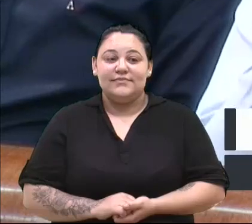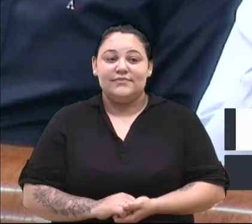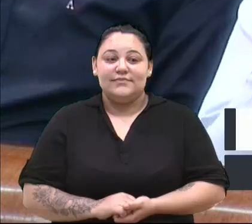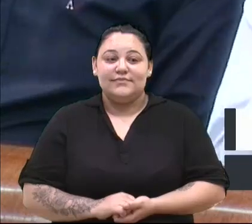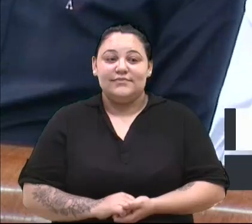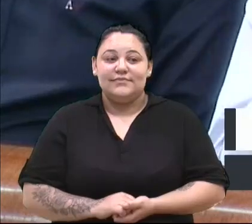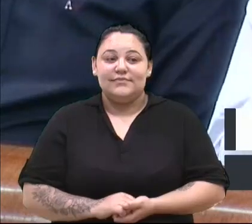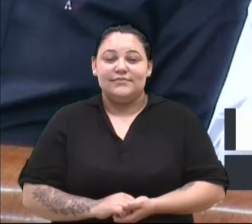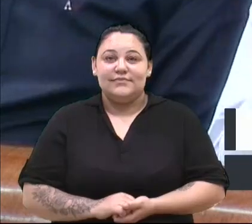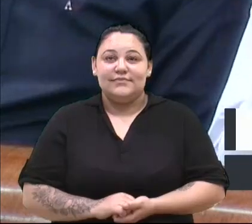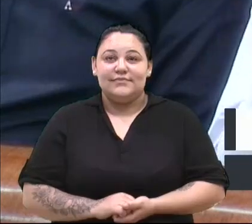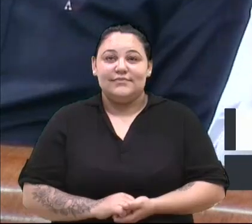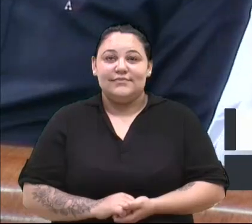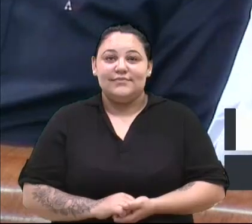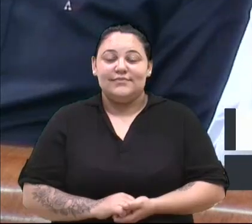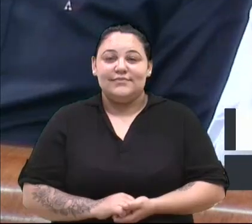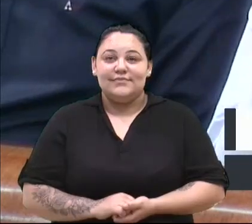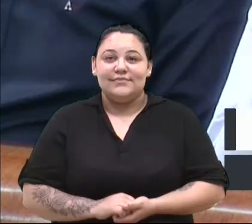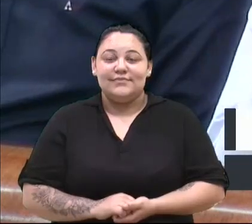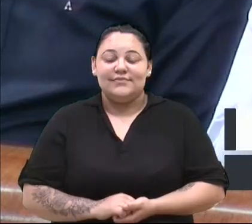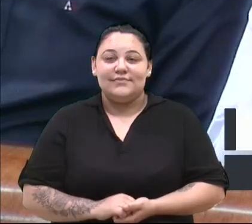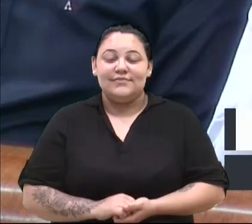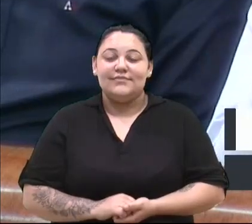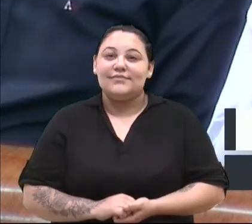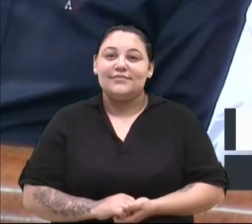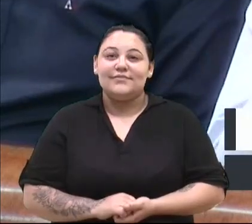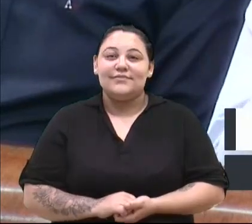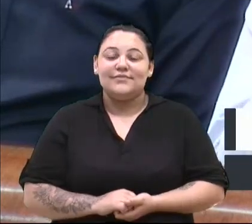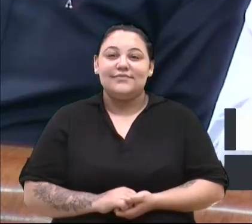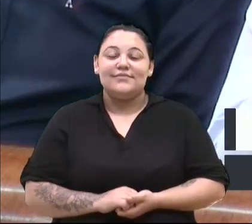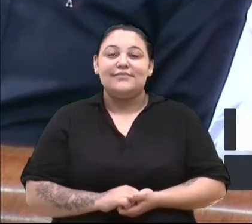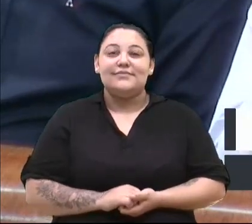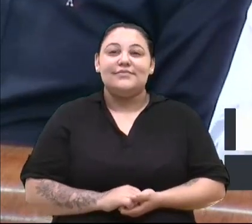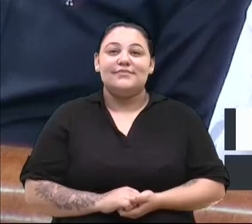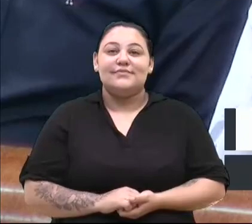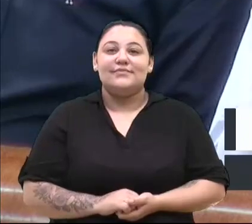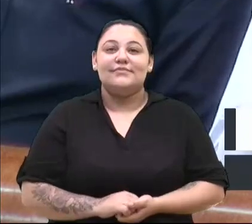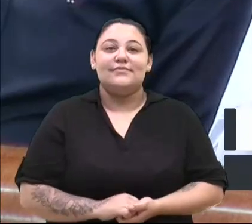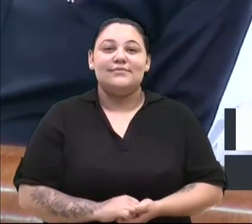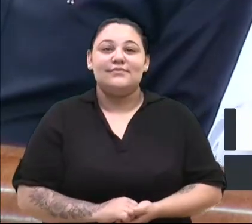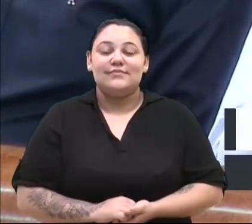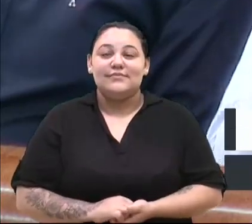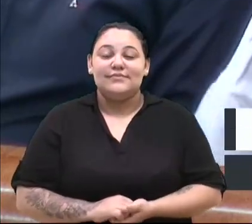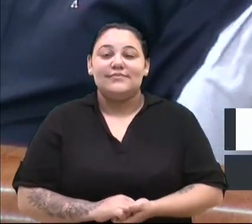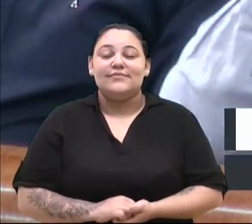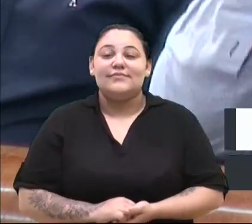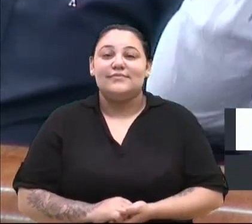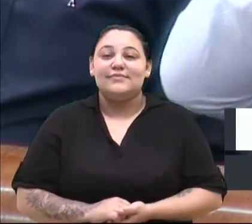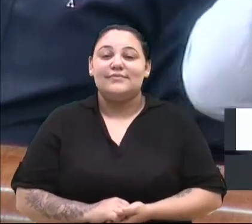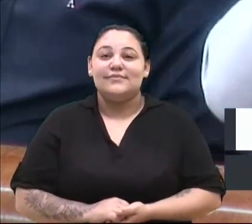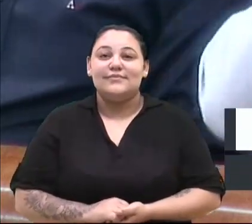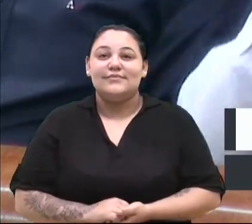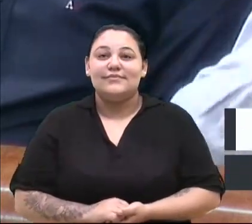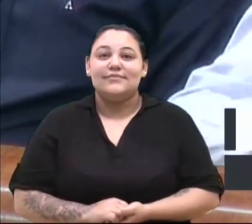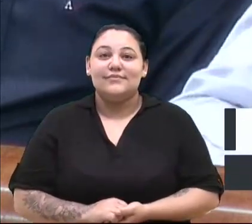Gladys Frisso, como vota? Eu voto sim. Obrigado. Estela Balardim. Não tá.